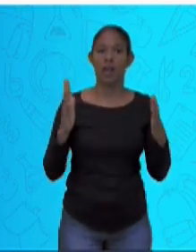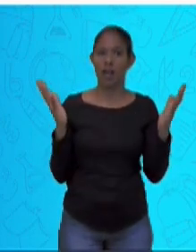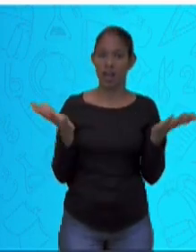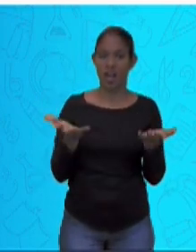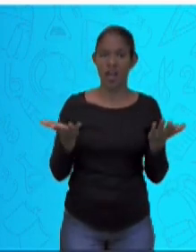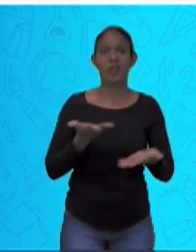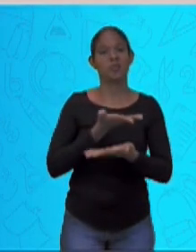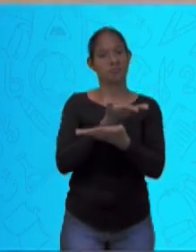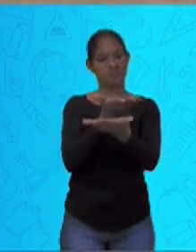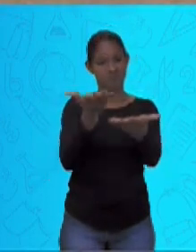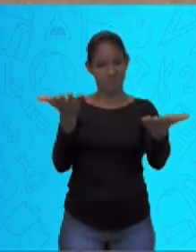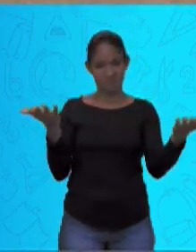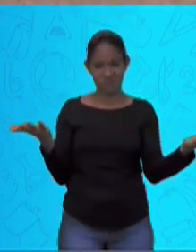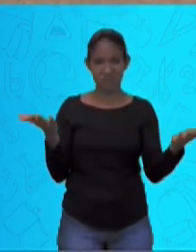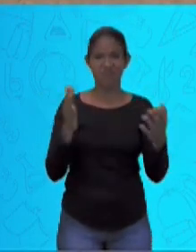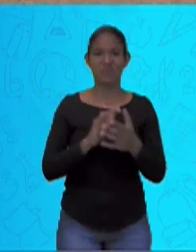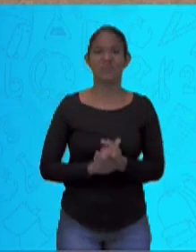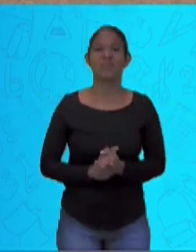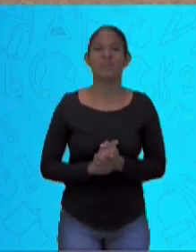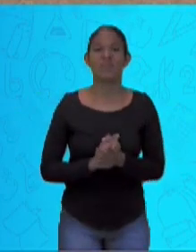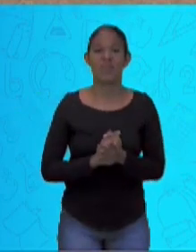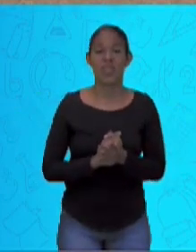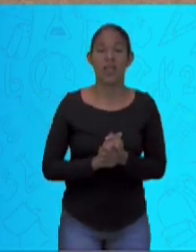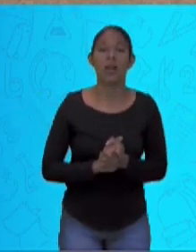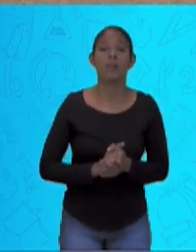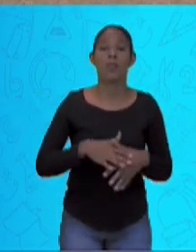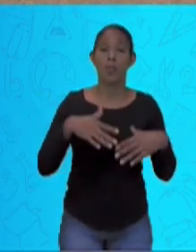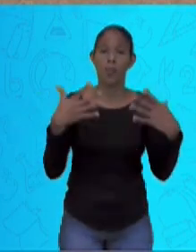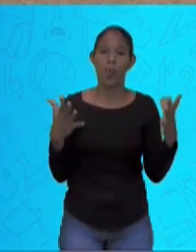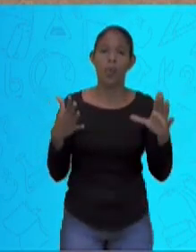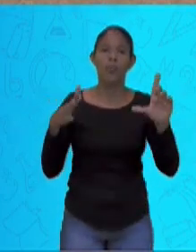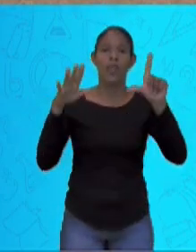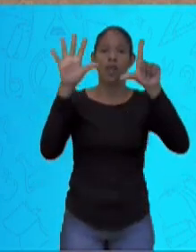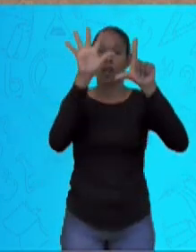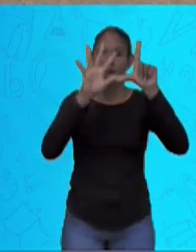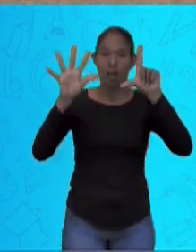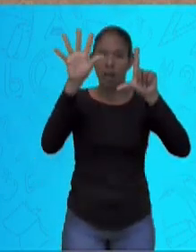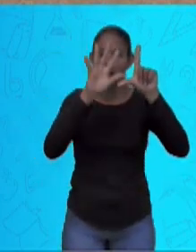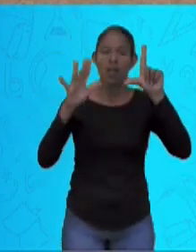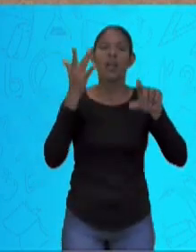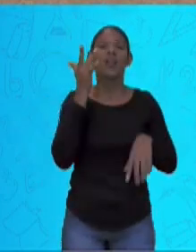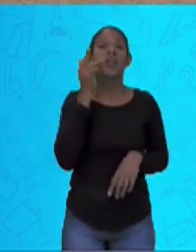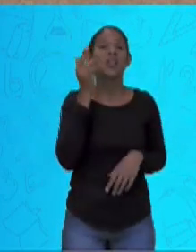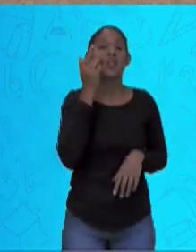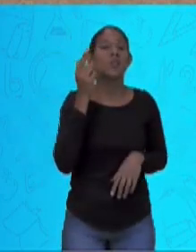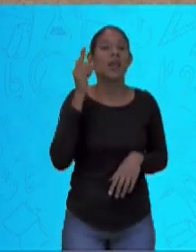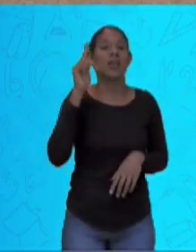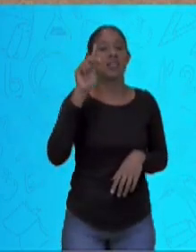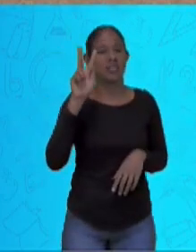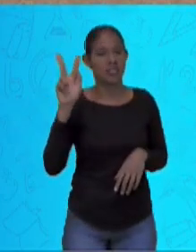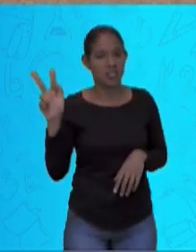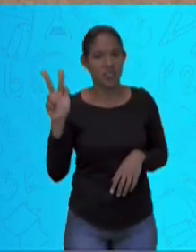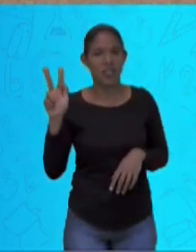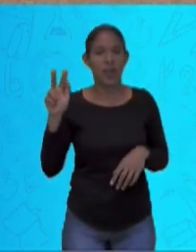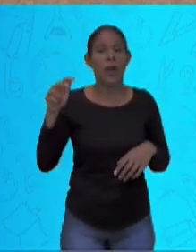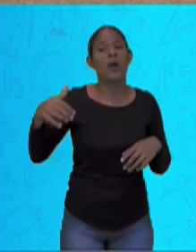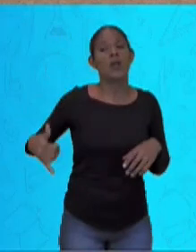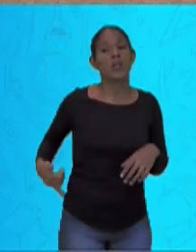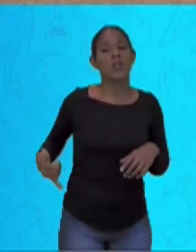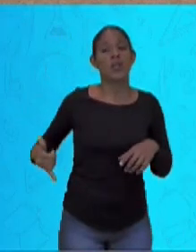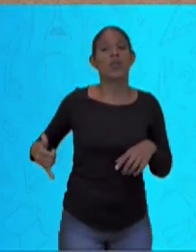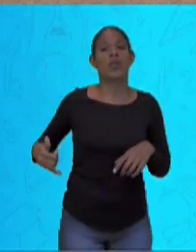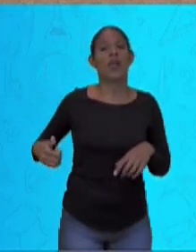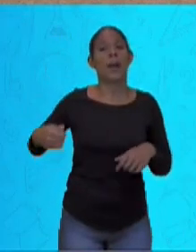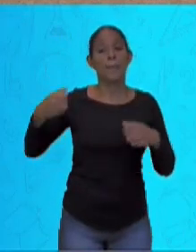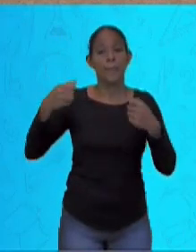Agora é com vocês. E para acessar a nossa plataforma SMED-GV, basta apontar a câmera do